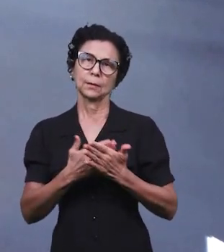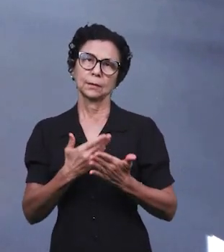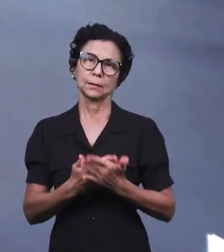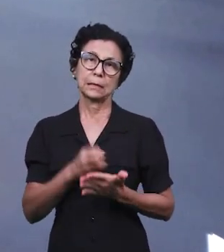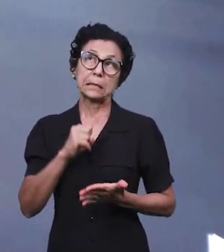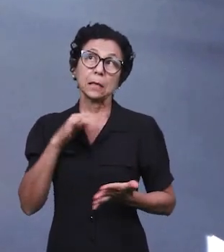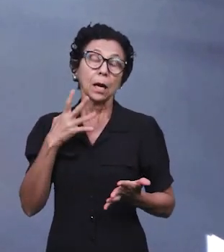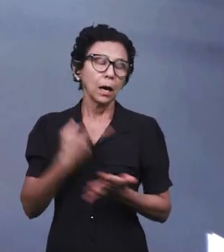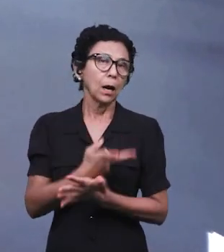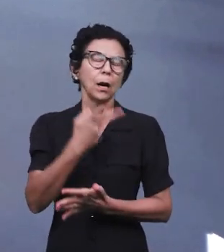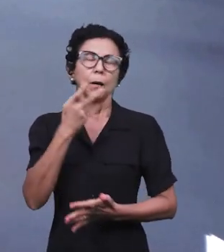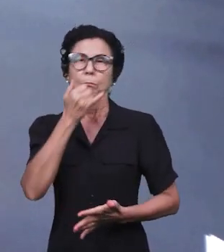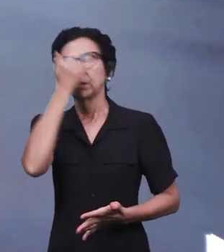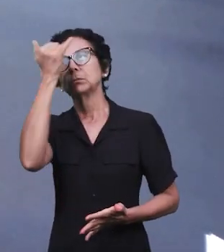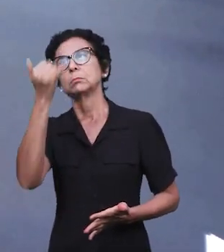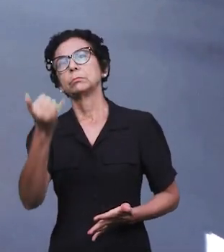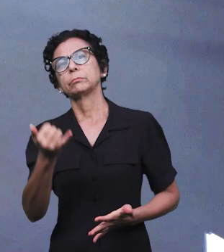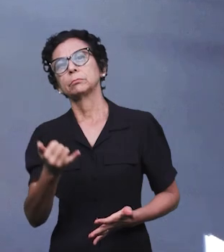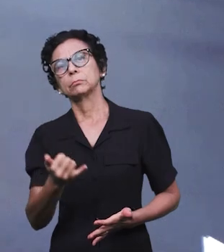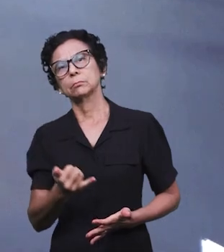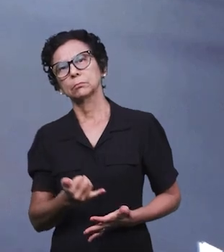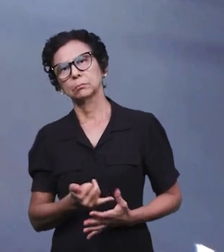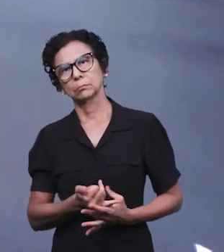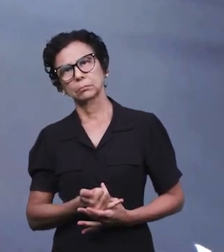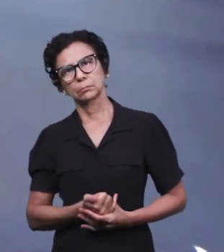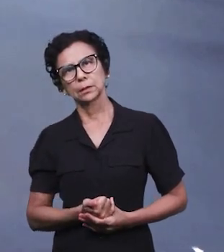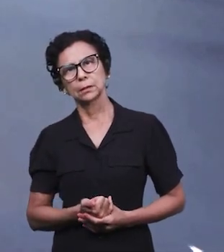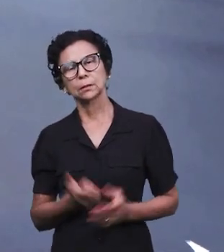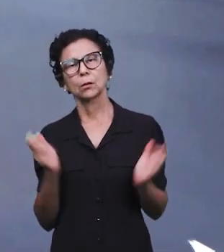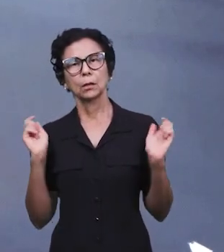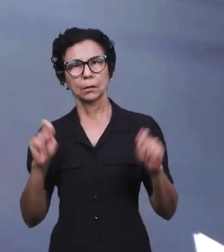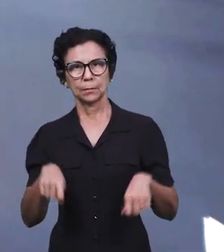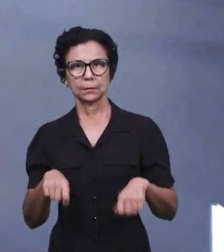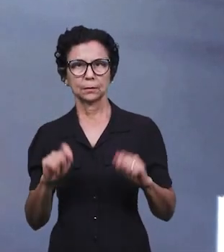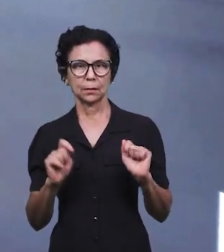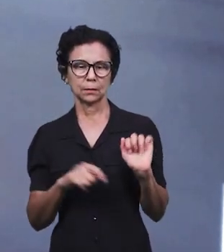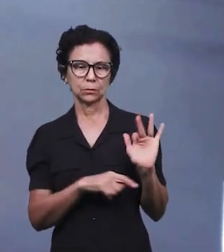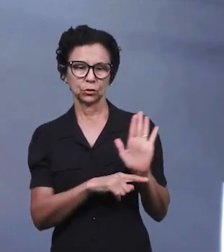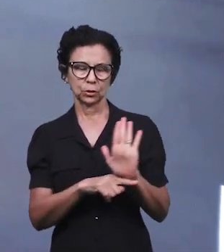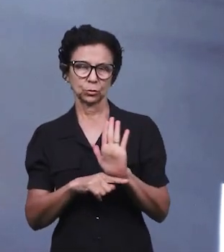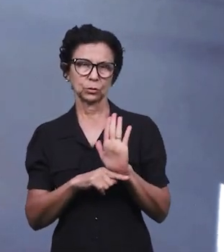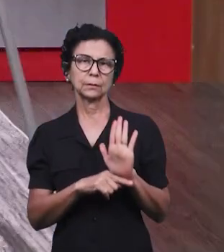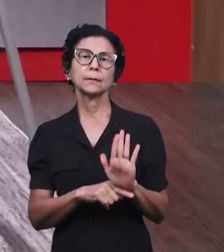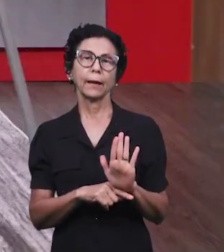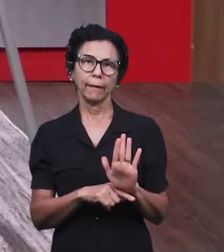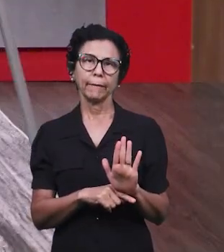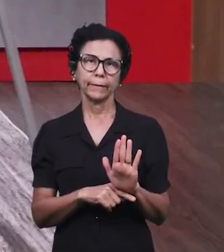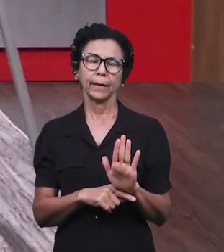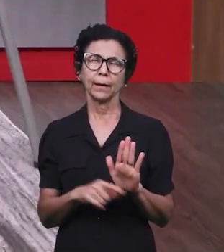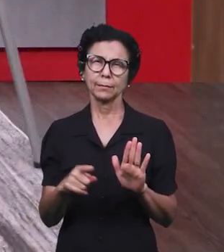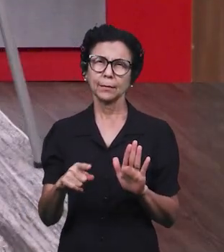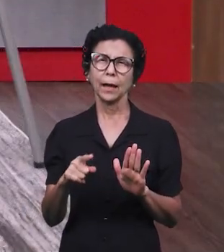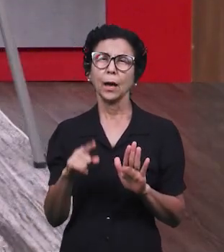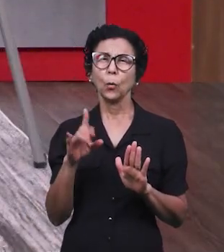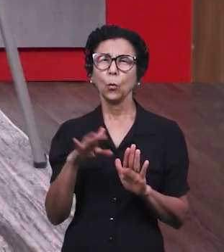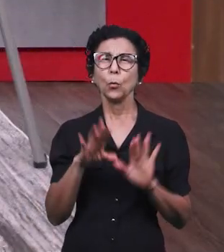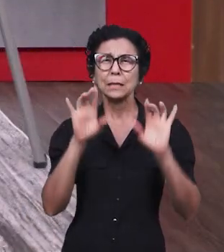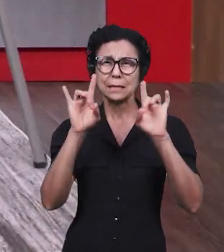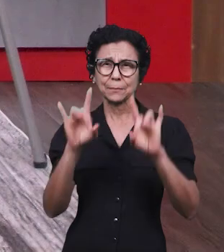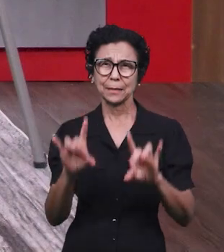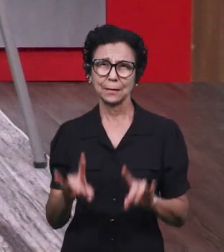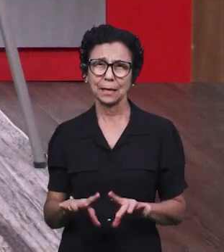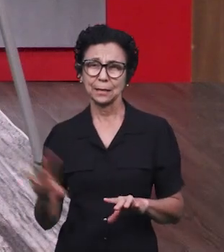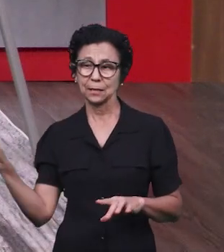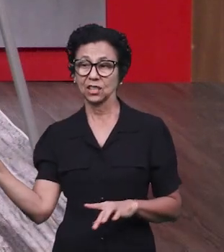e eles tenham essa capacidade de ajudar até chegar ao socorro especializado. Então, o primeiro